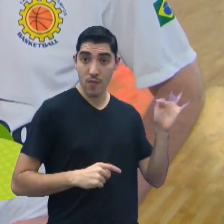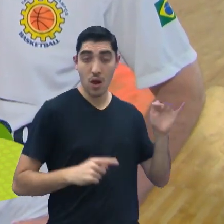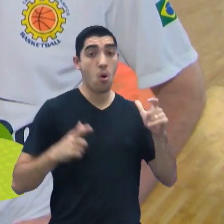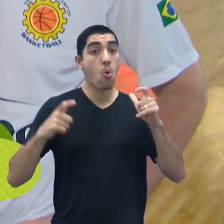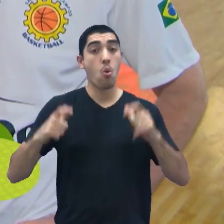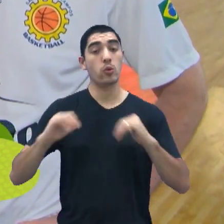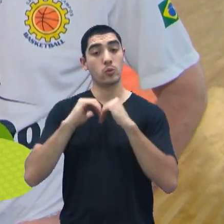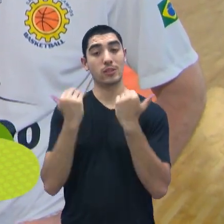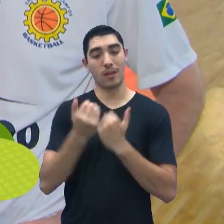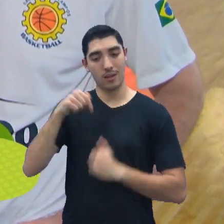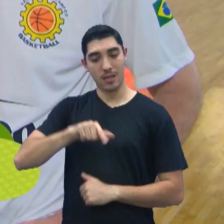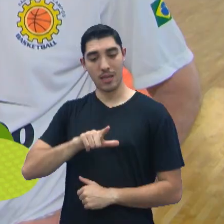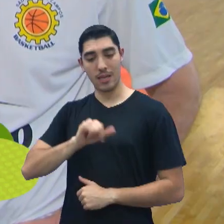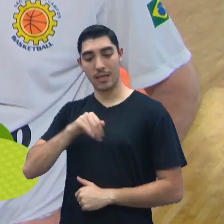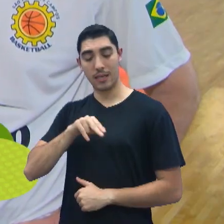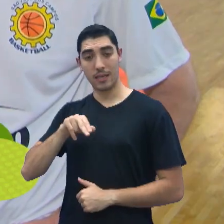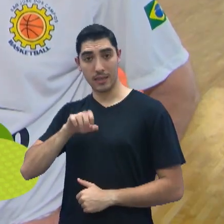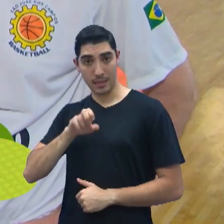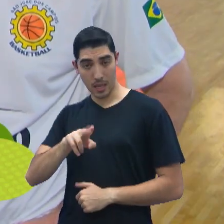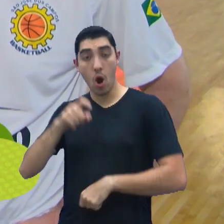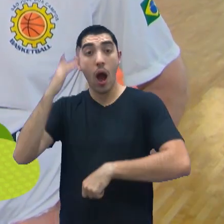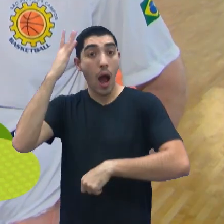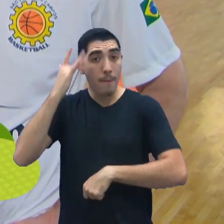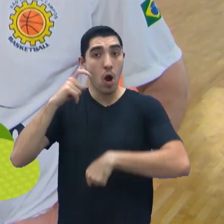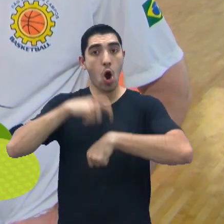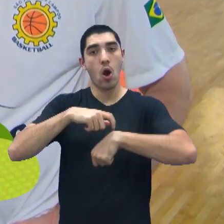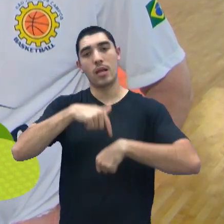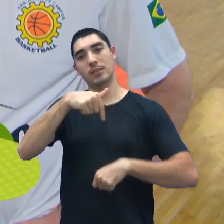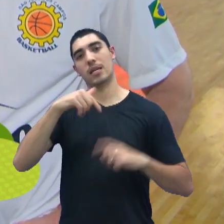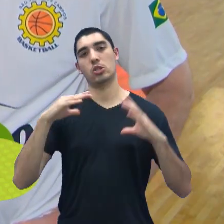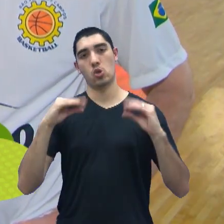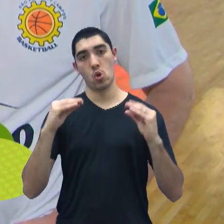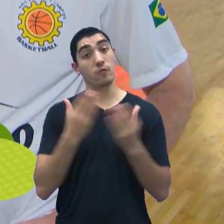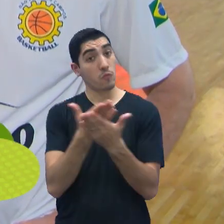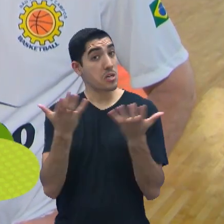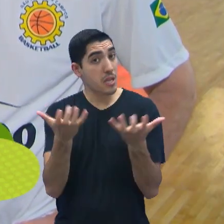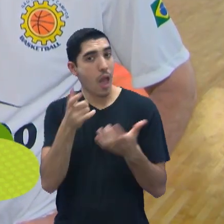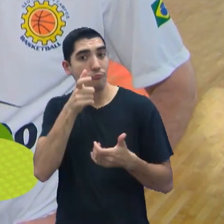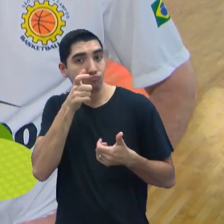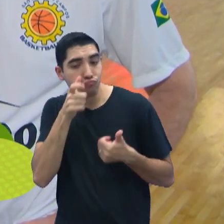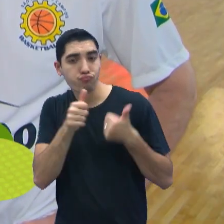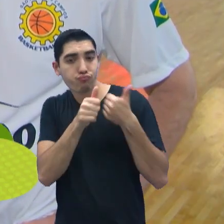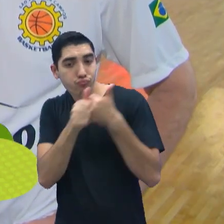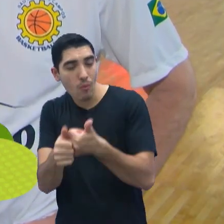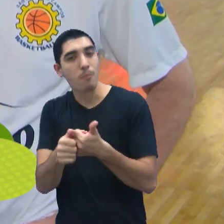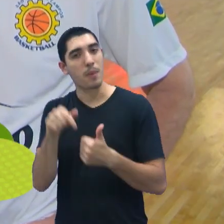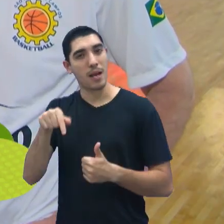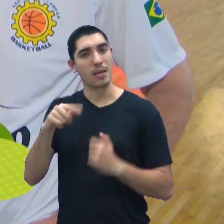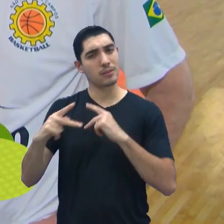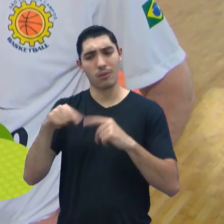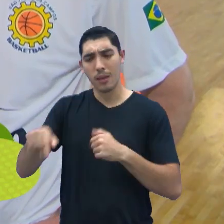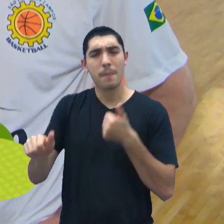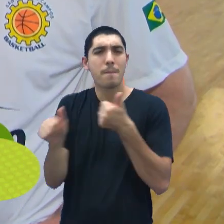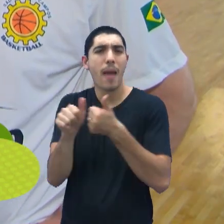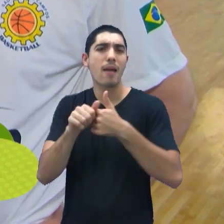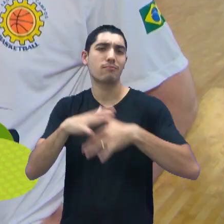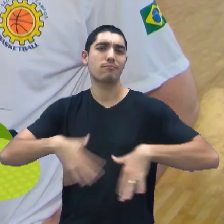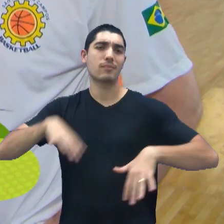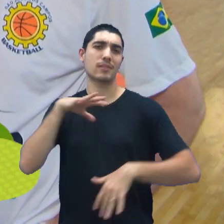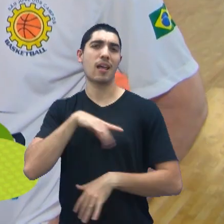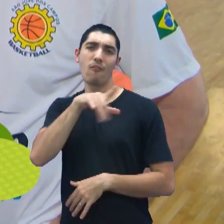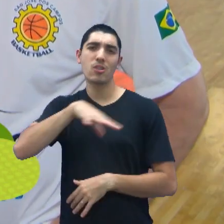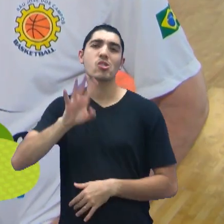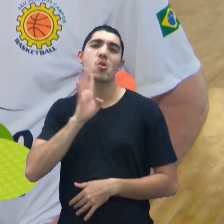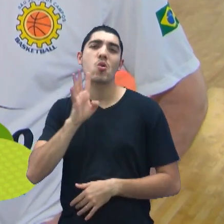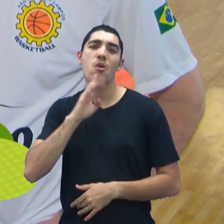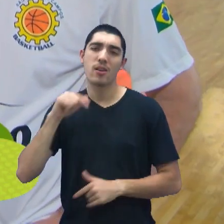amanhã, 7 da noite. Então, para todo mundo que quiser aí acompanhar, apoiar o São José no Lineu de Moura, pertinho de todo mundo já conhece o ginásio.